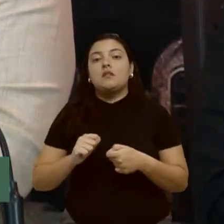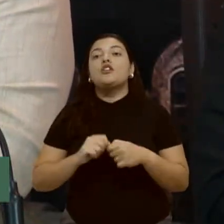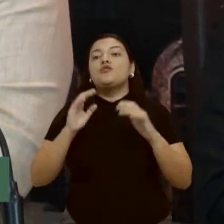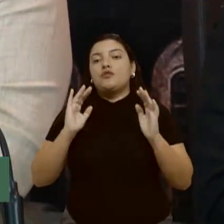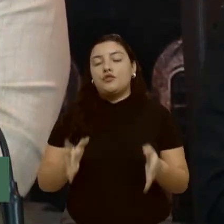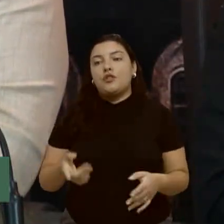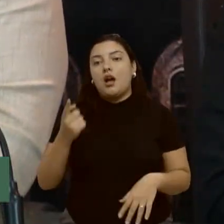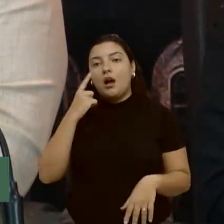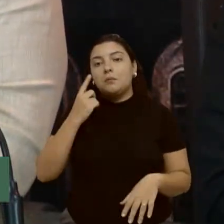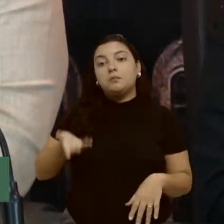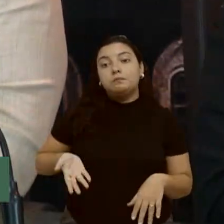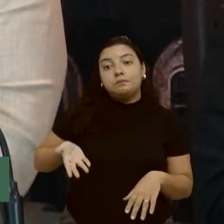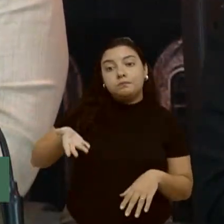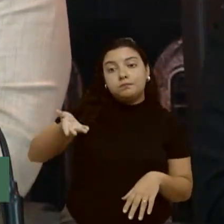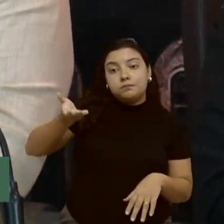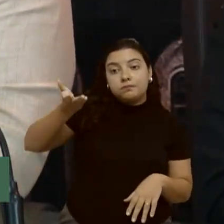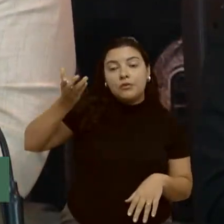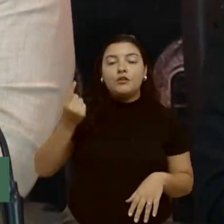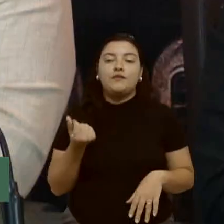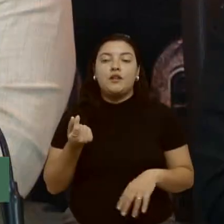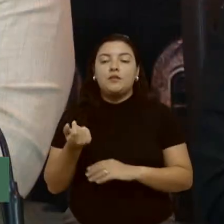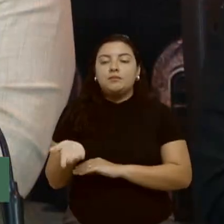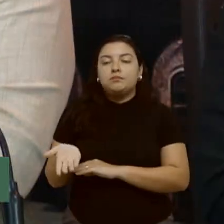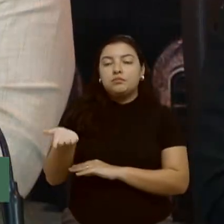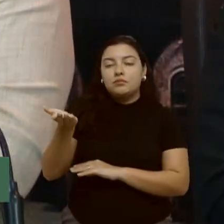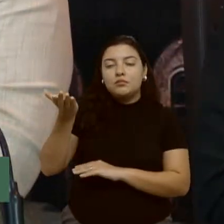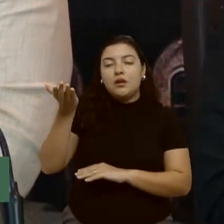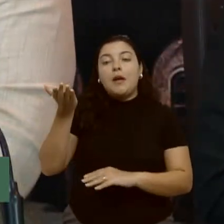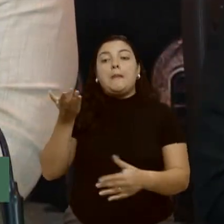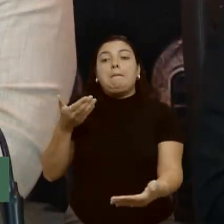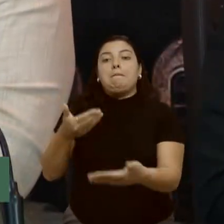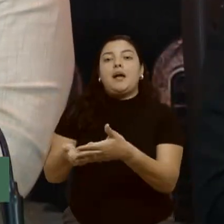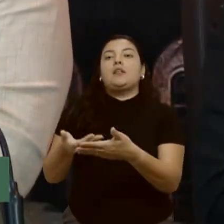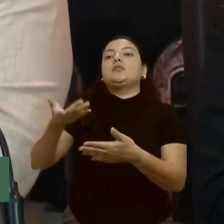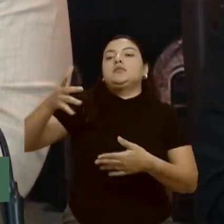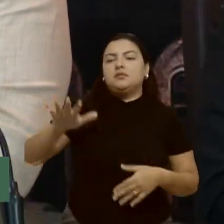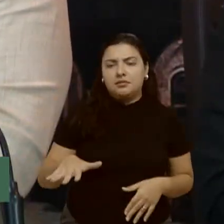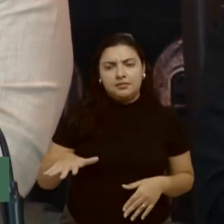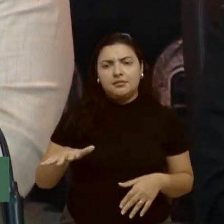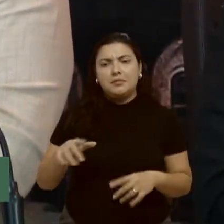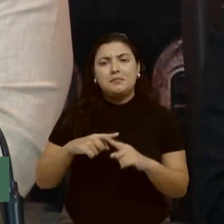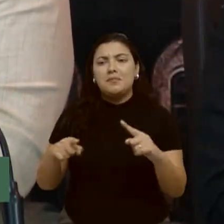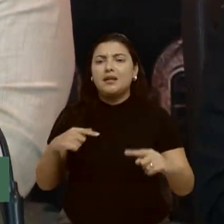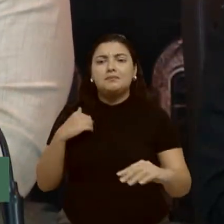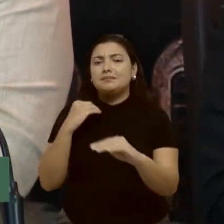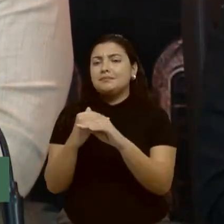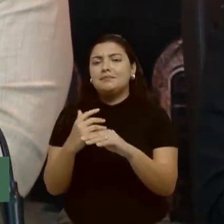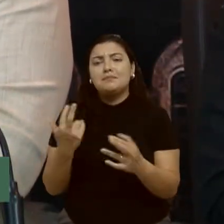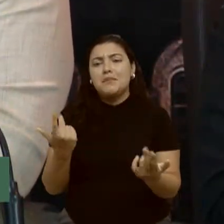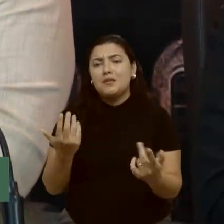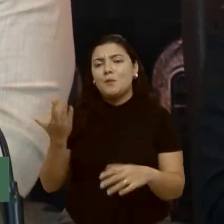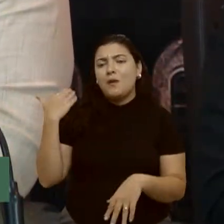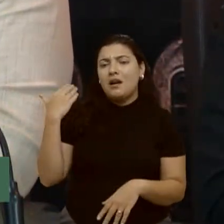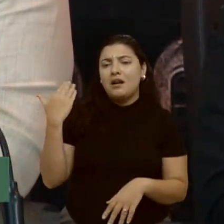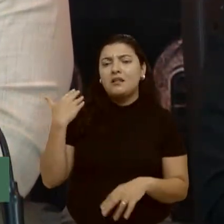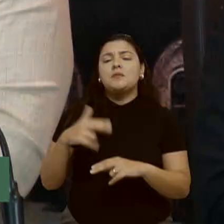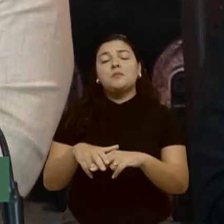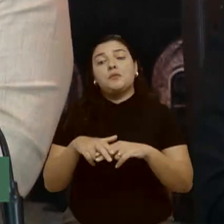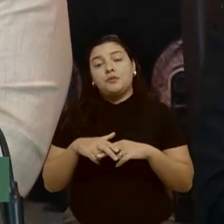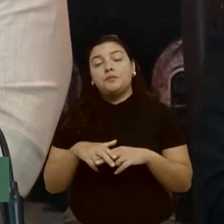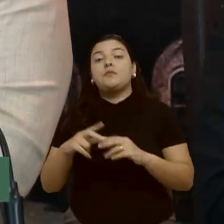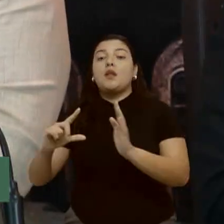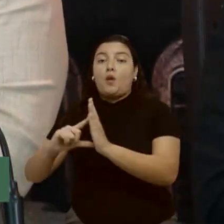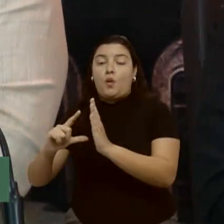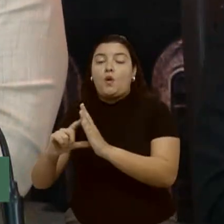elevação de preço próximo da Black Friday, para dizer que no dia está de promoção, quando na verdade está o mesmo preço. Então a gente está monitorando isso tanto nas